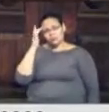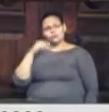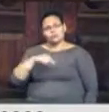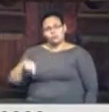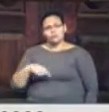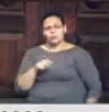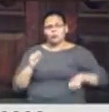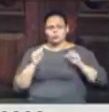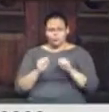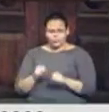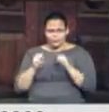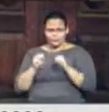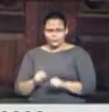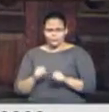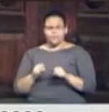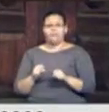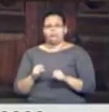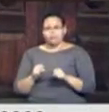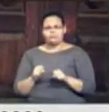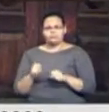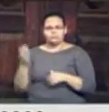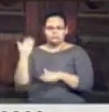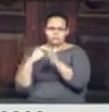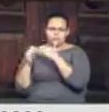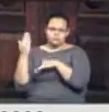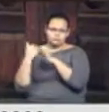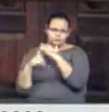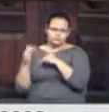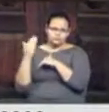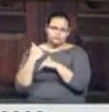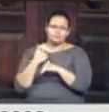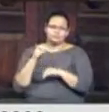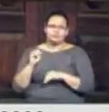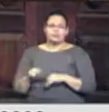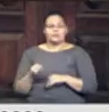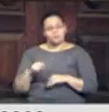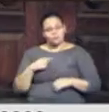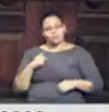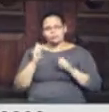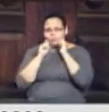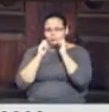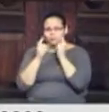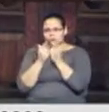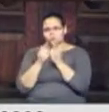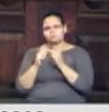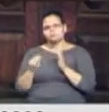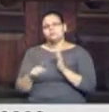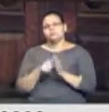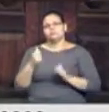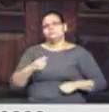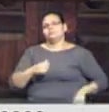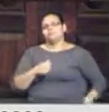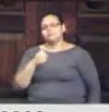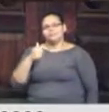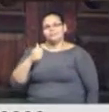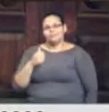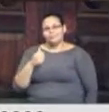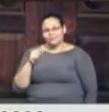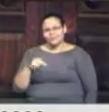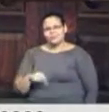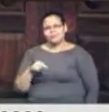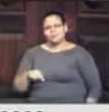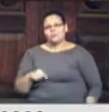nós podemos sim, no passado, deputados, esse parlamento foi pioneiro. Nós fomos o primeiro